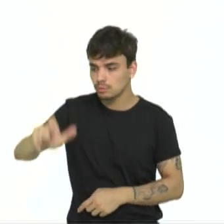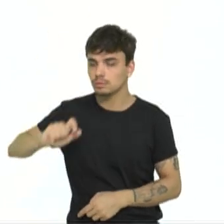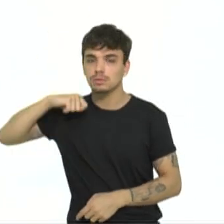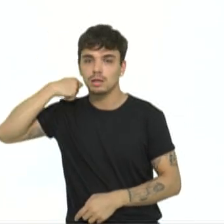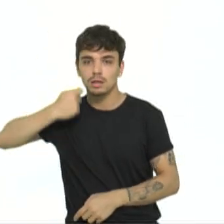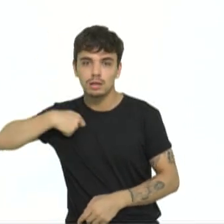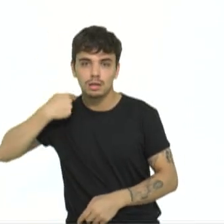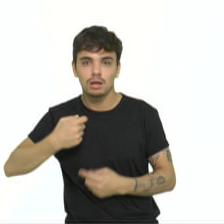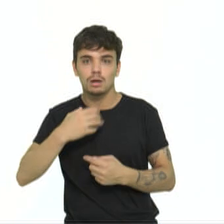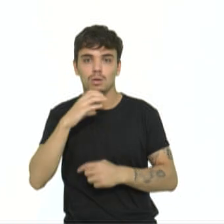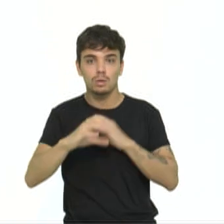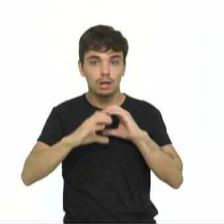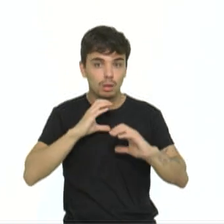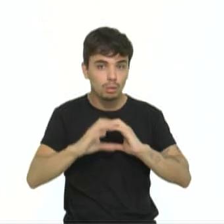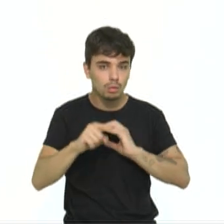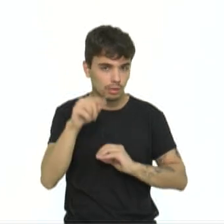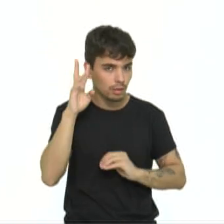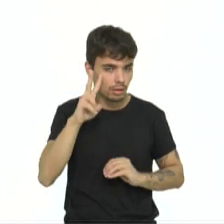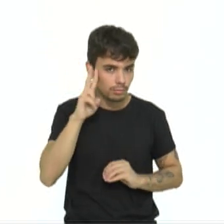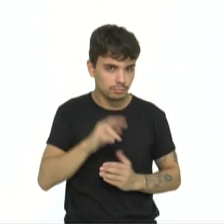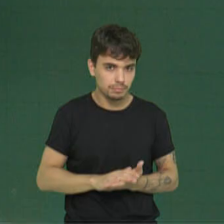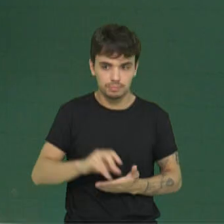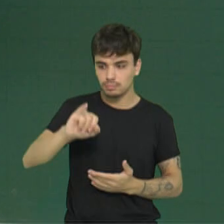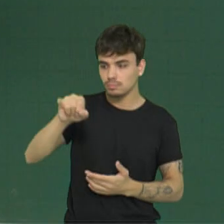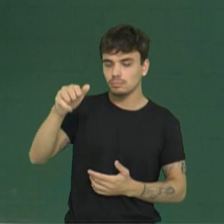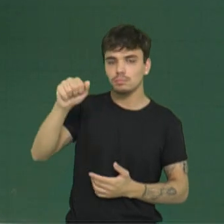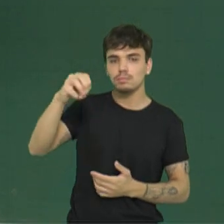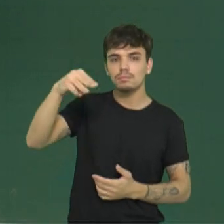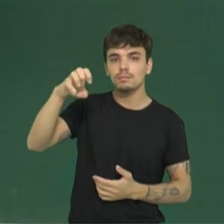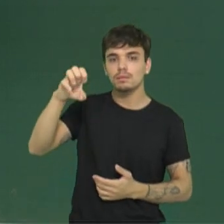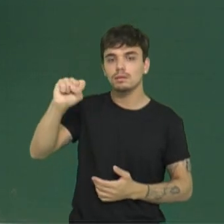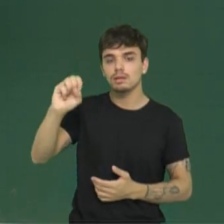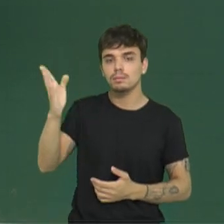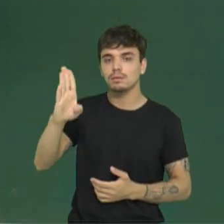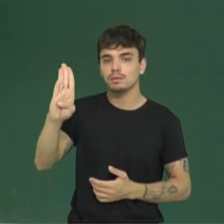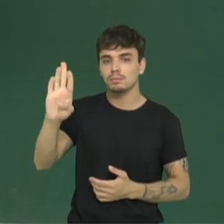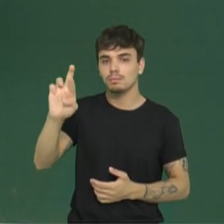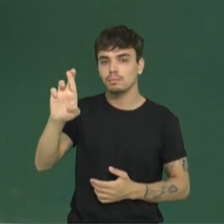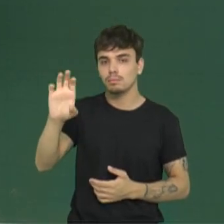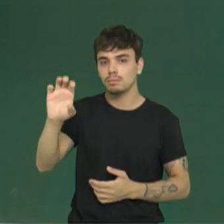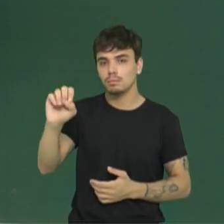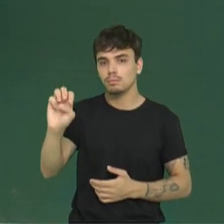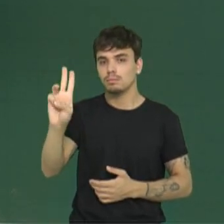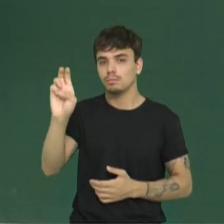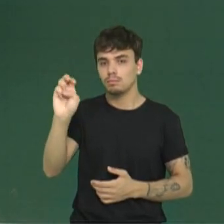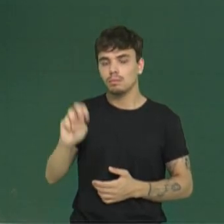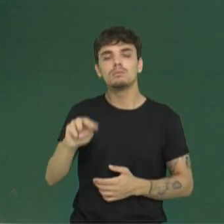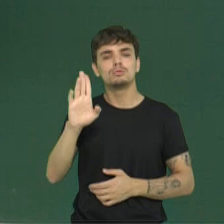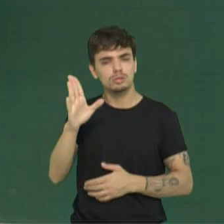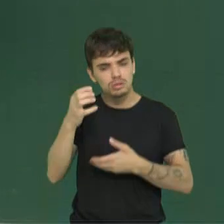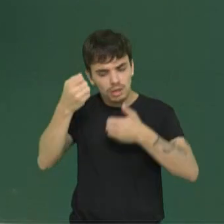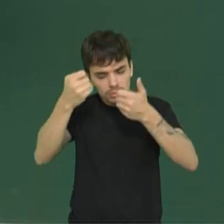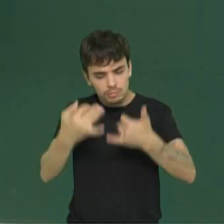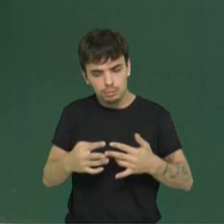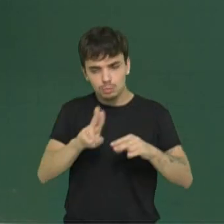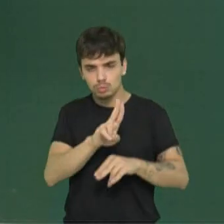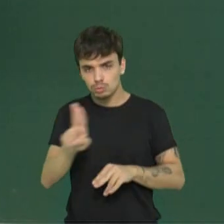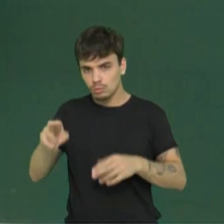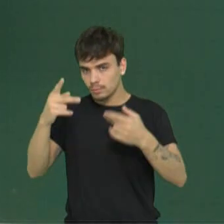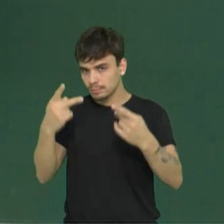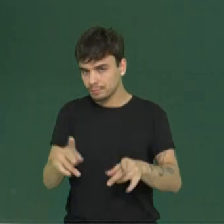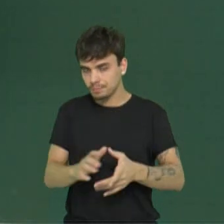principal cantor do soul? James Brown, né? Esse foi um nome também que a gente já tratou aqui em outras aulas